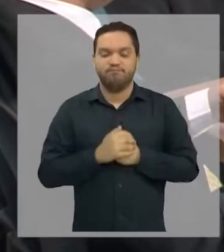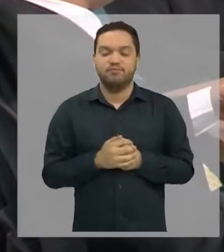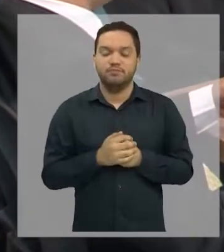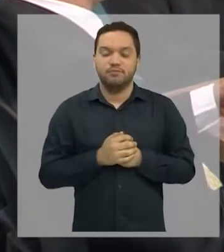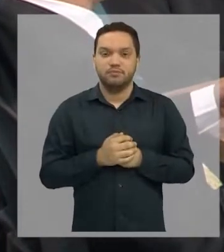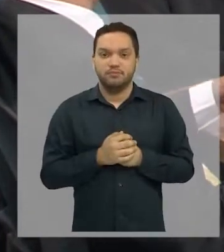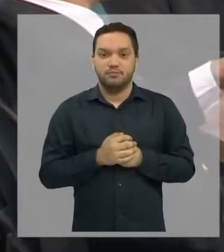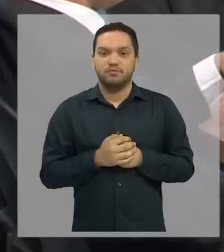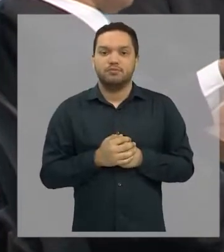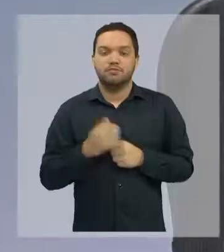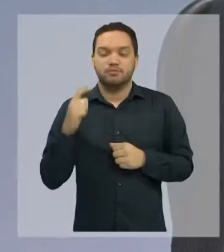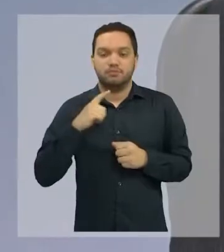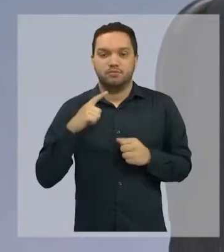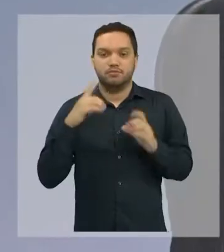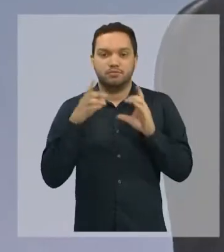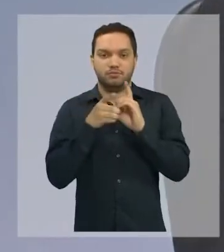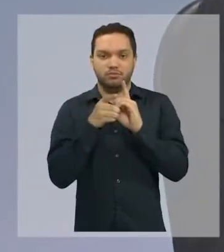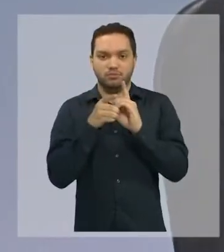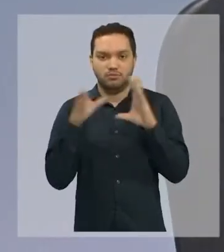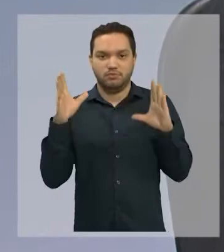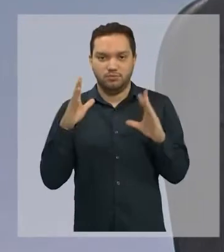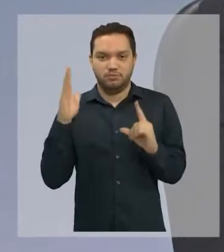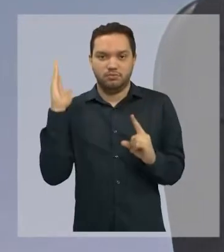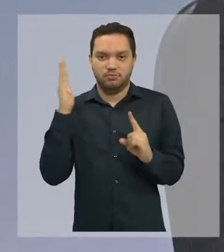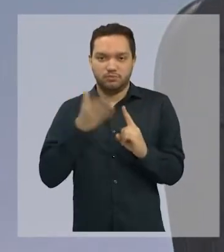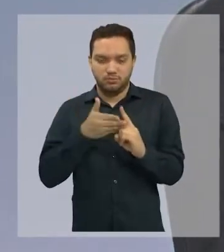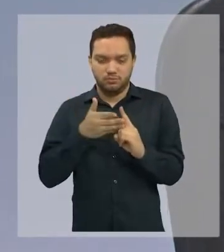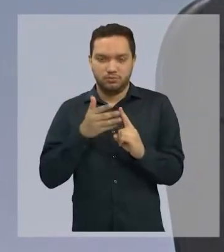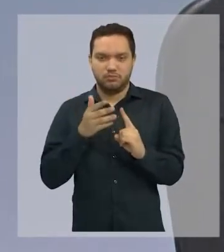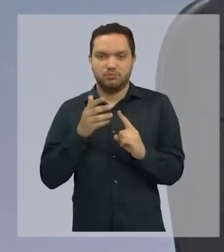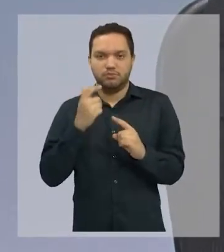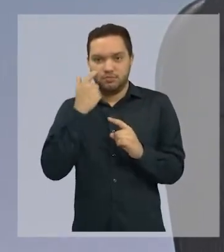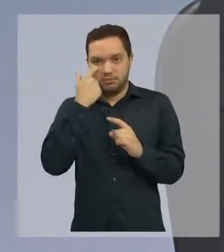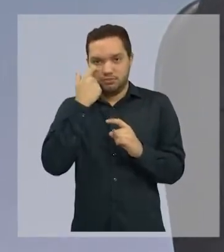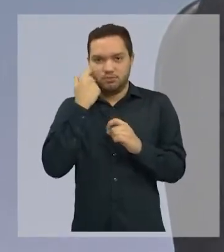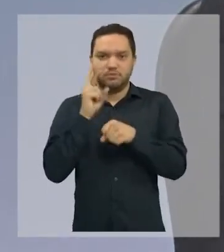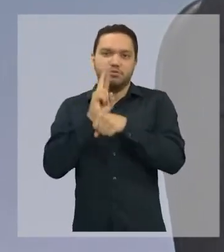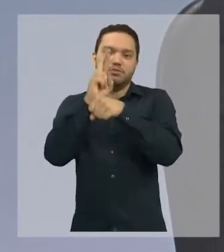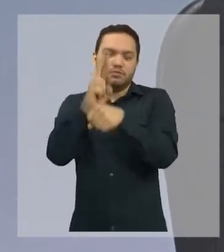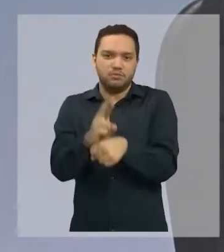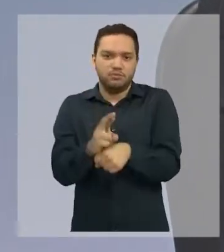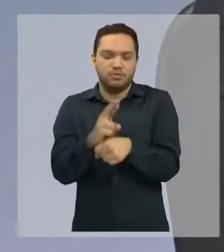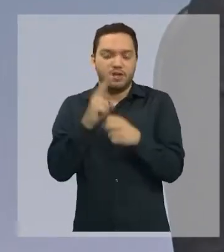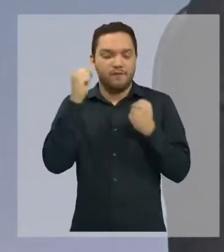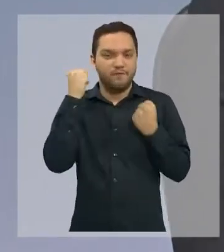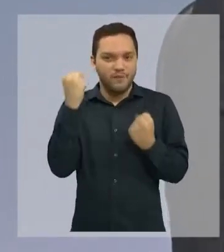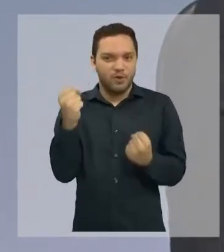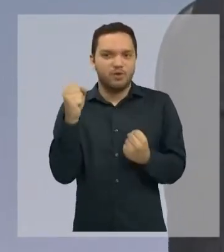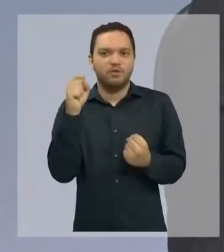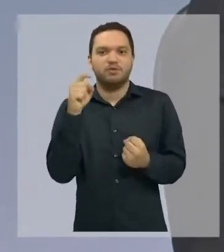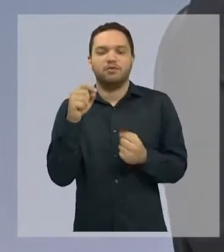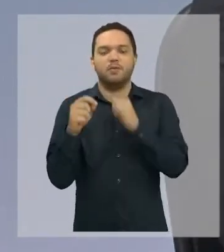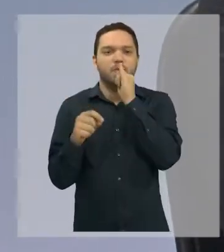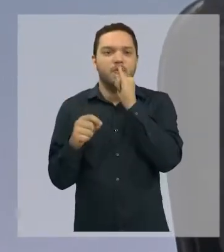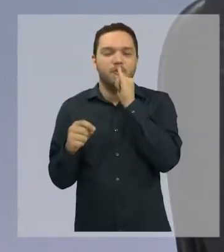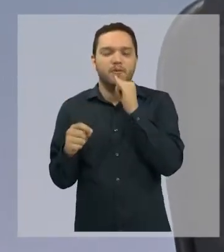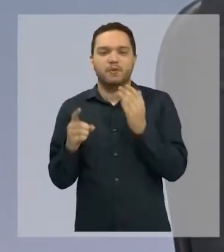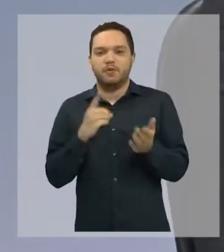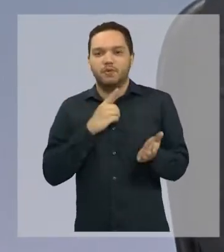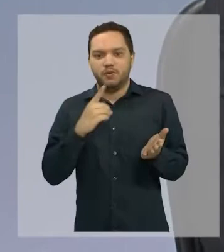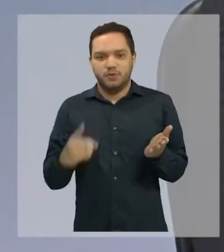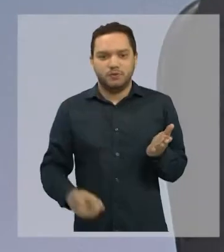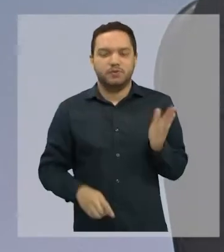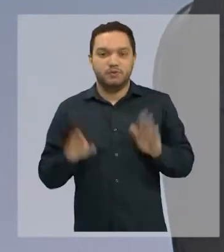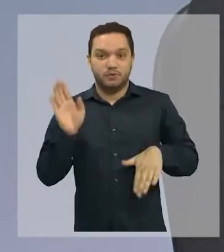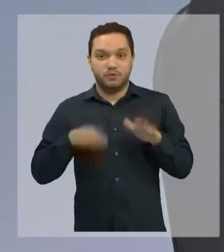que existe uma democracia direta, representativa, online e vibrante. O deputado está lá,